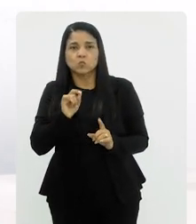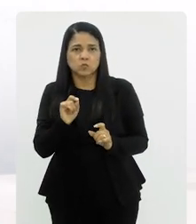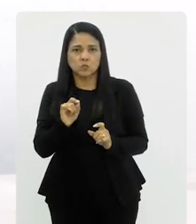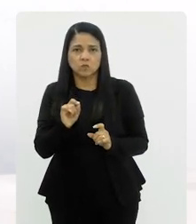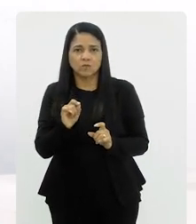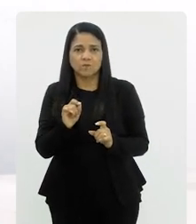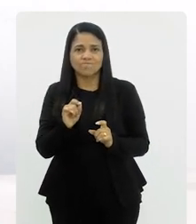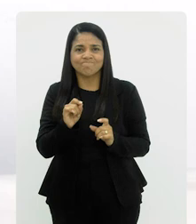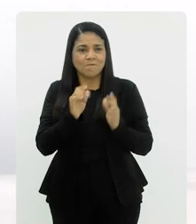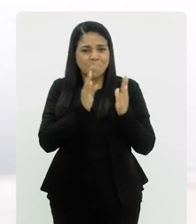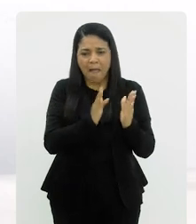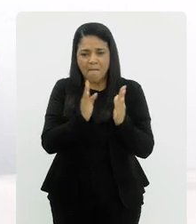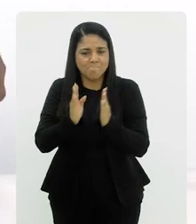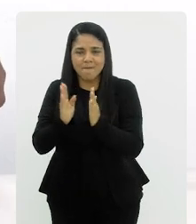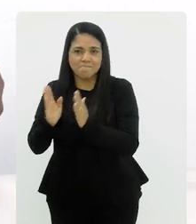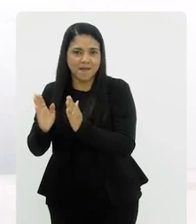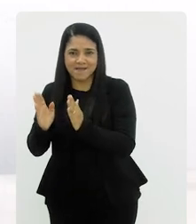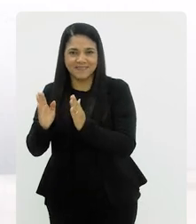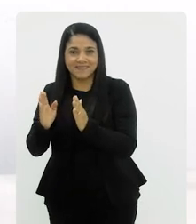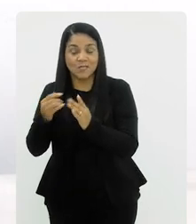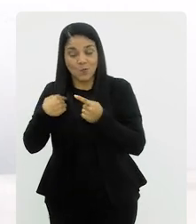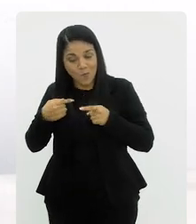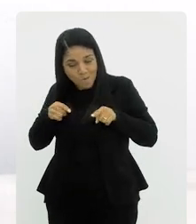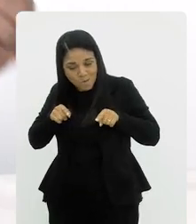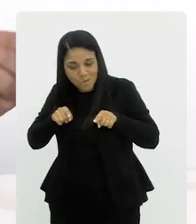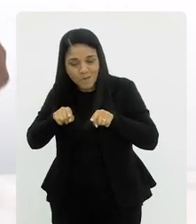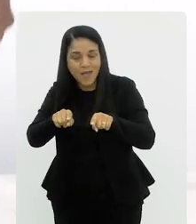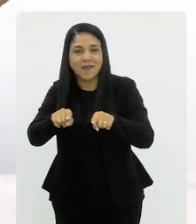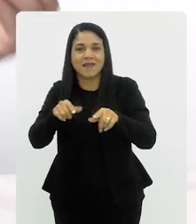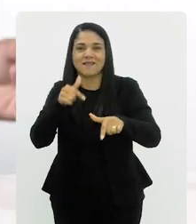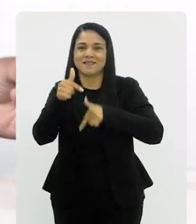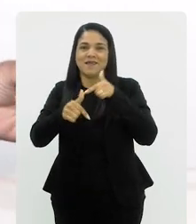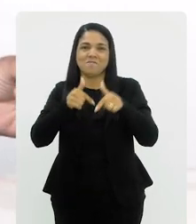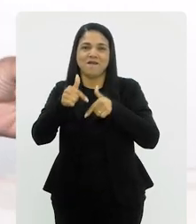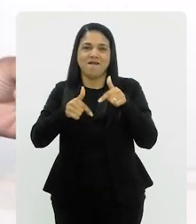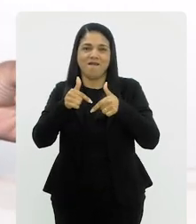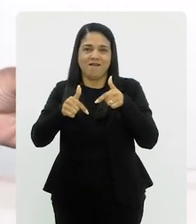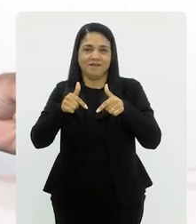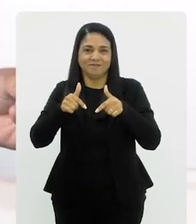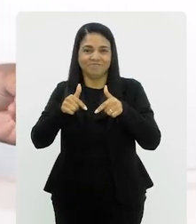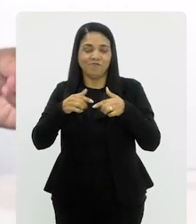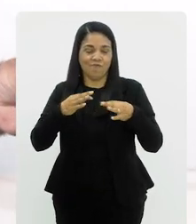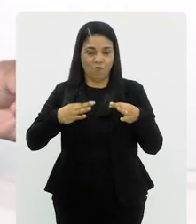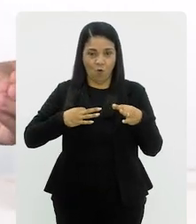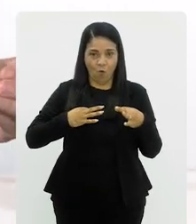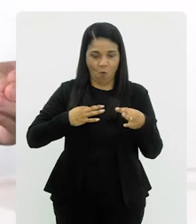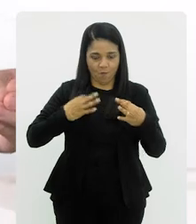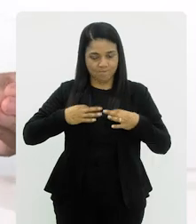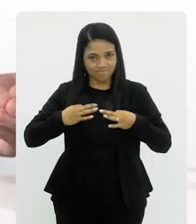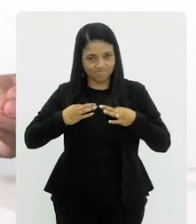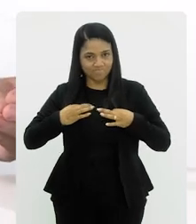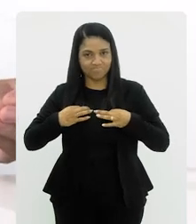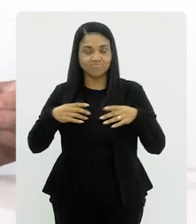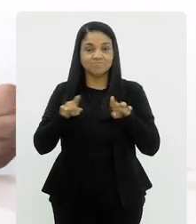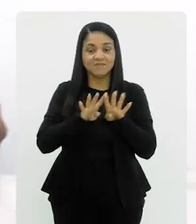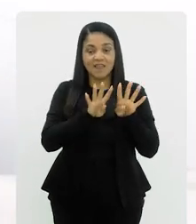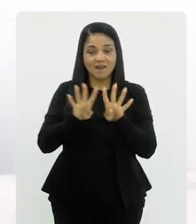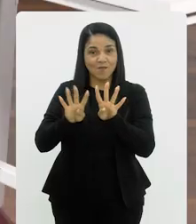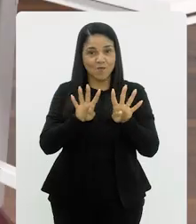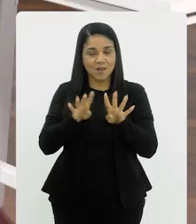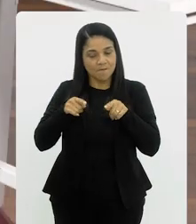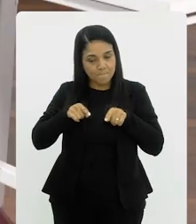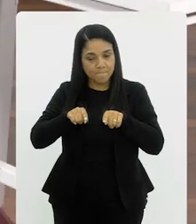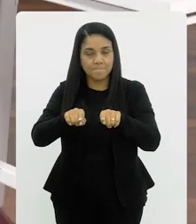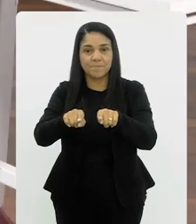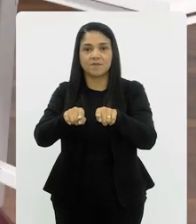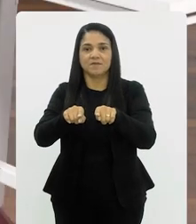Eu não consigo fazer picado o trabalho. Então, paralelo a gente estar desenvolvendo a ideia de fantasia, eu já vou fazendo de alegoria. Já vai